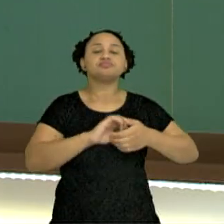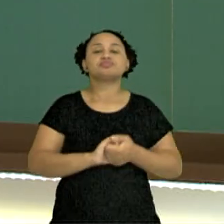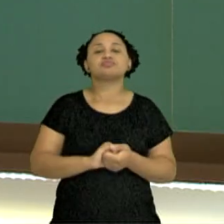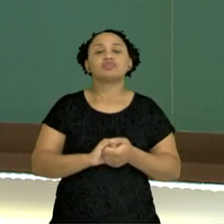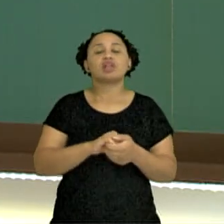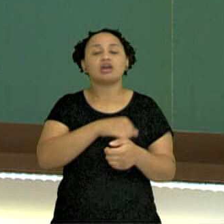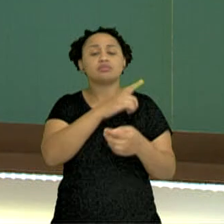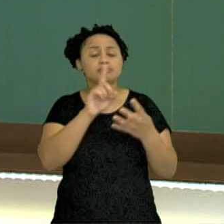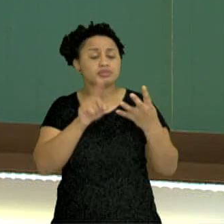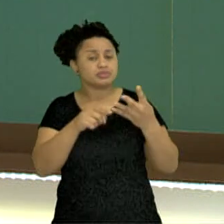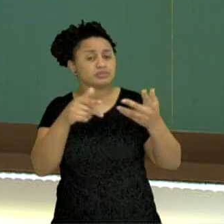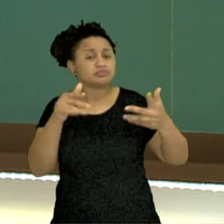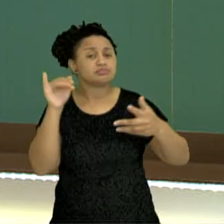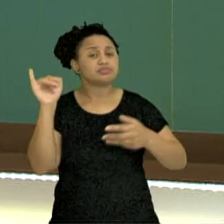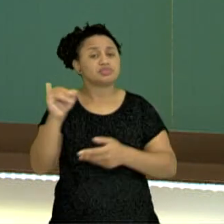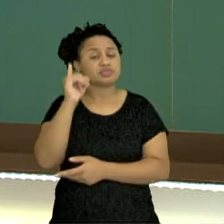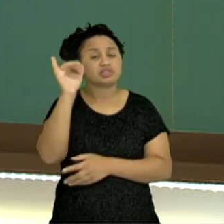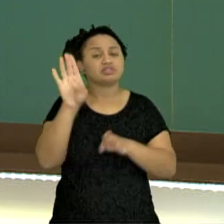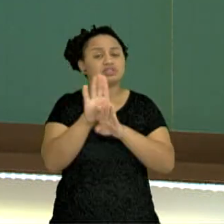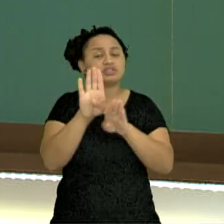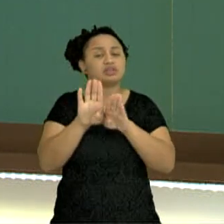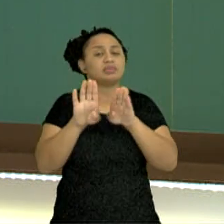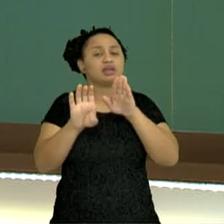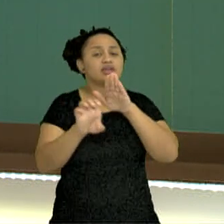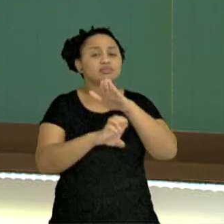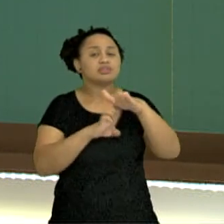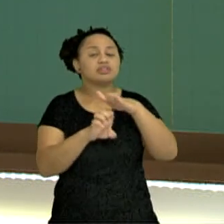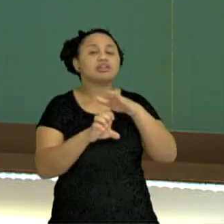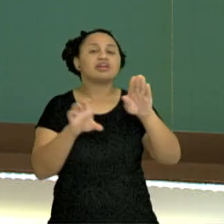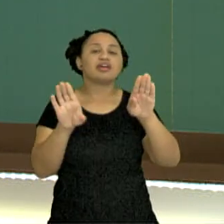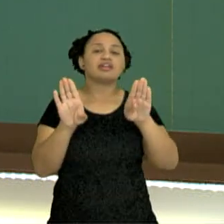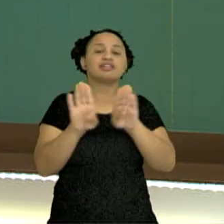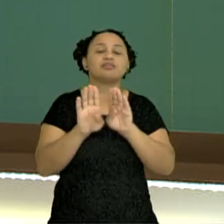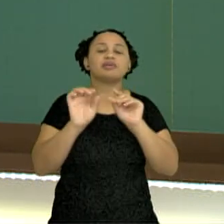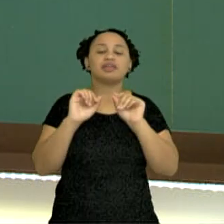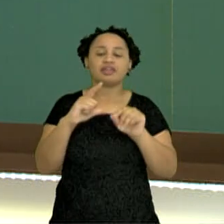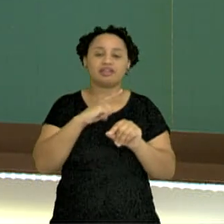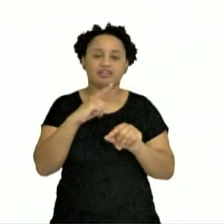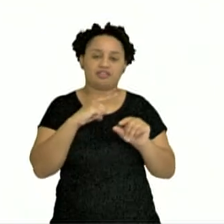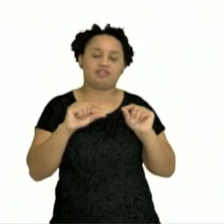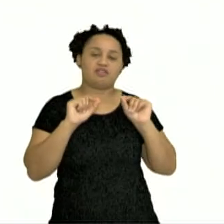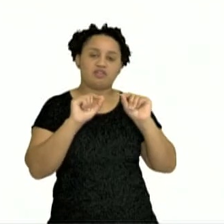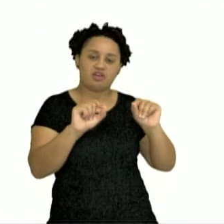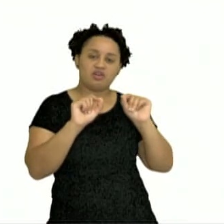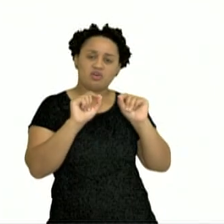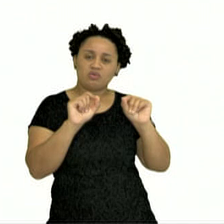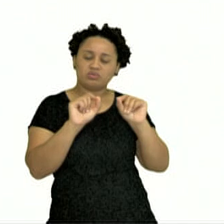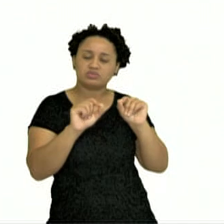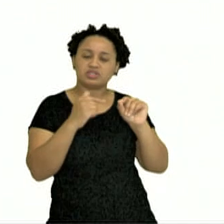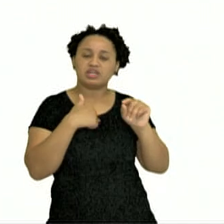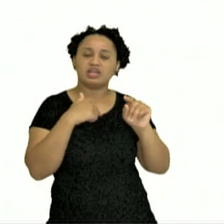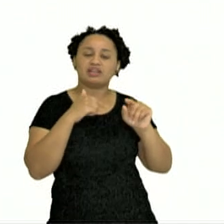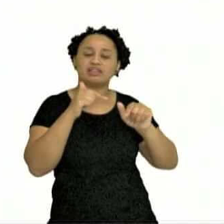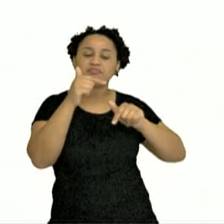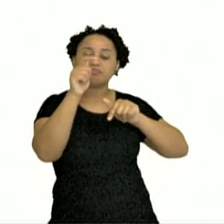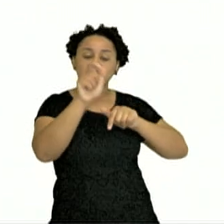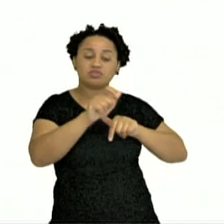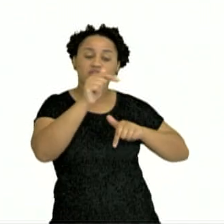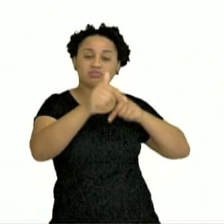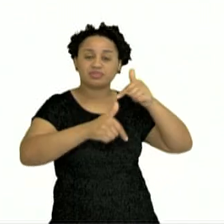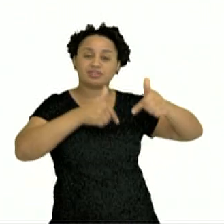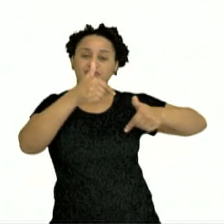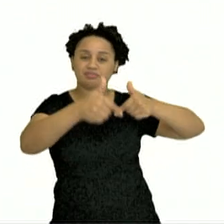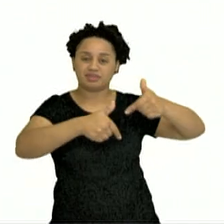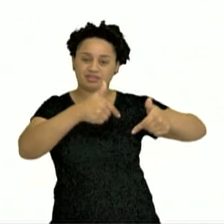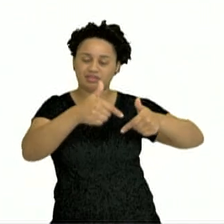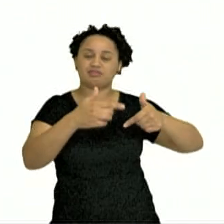outra condição fundamental para essas empresas é que haja também a disponibilidade de mão de obra, que esta mão de